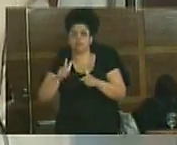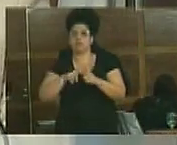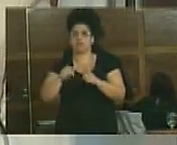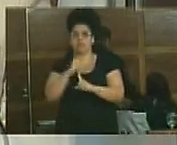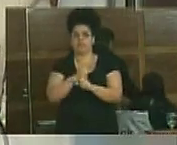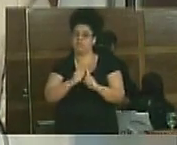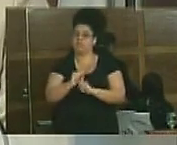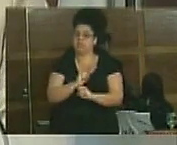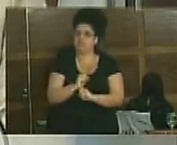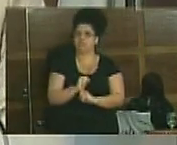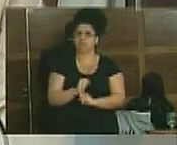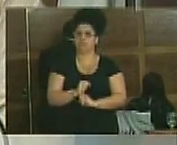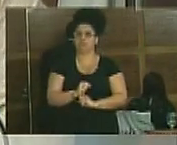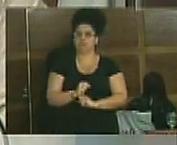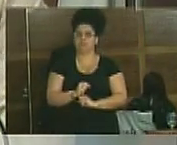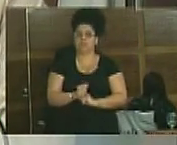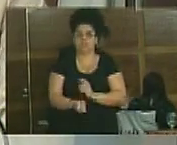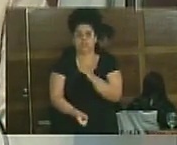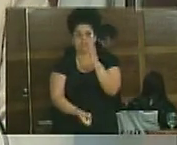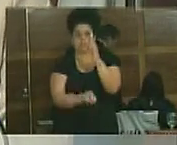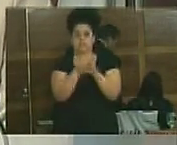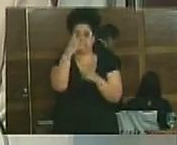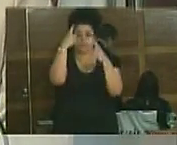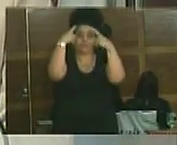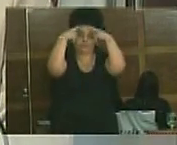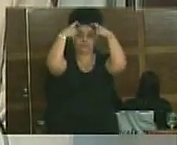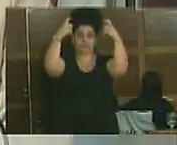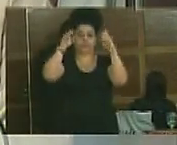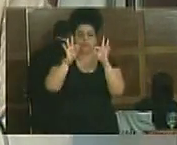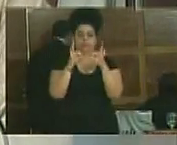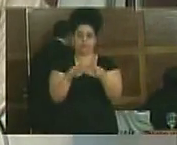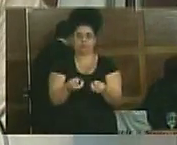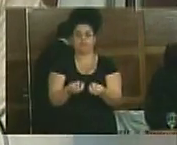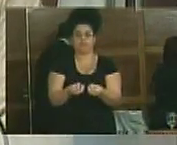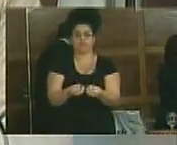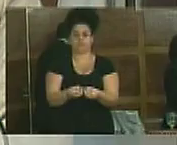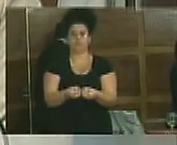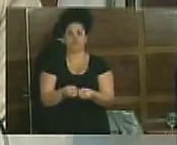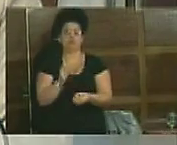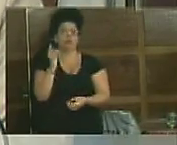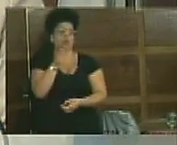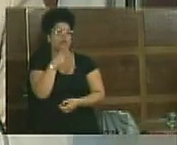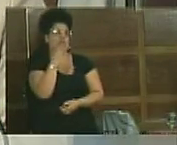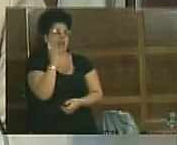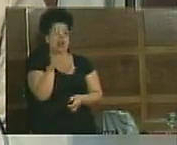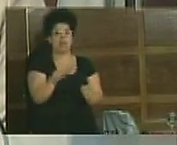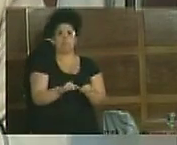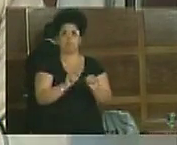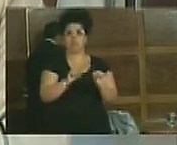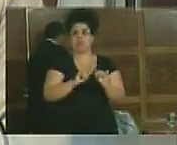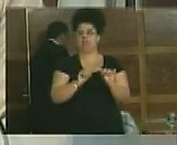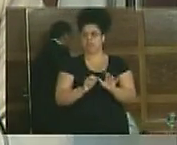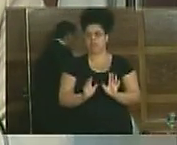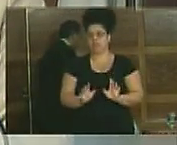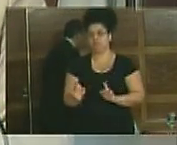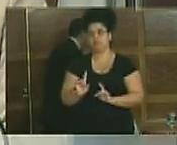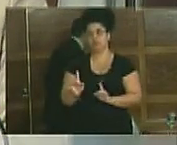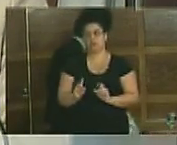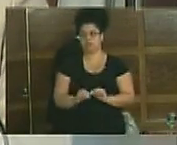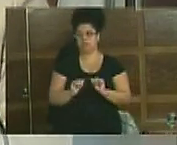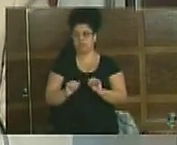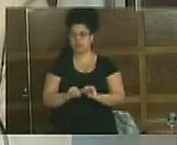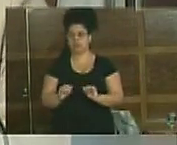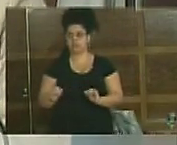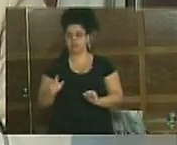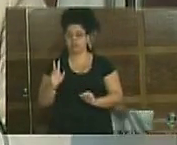que é através de um problema social que gerou toda essa violência. Podem, aqueles que falam que é balela, eu vou falar uma coisa para você. Veja bem uma família.